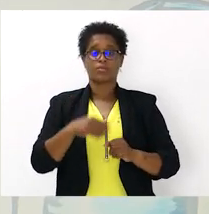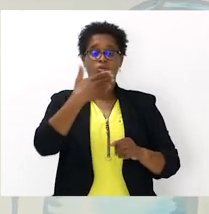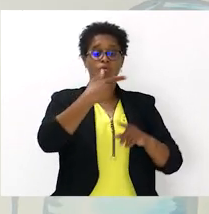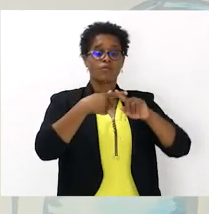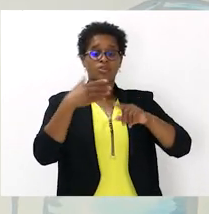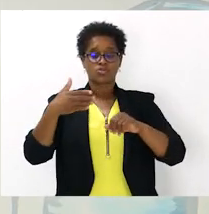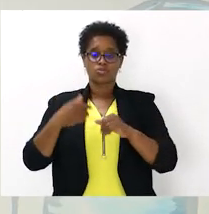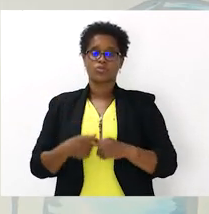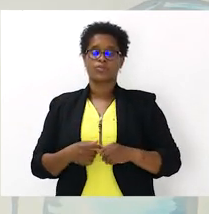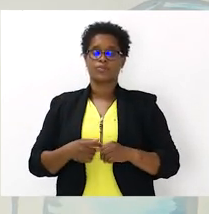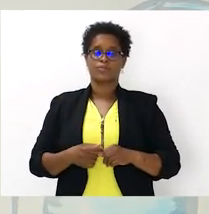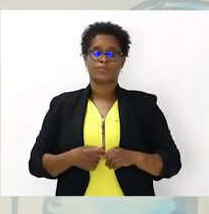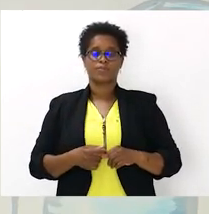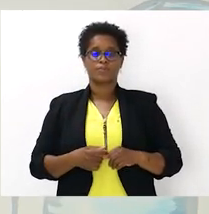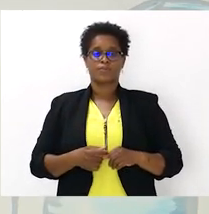1